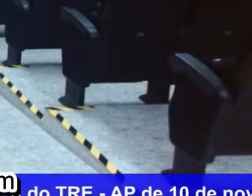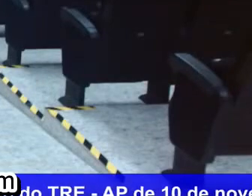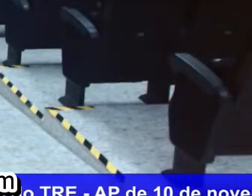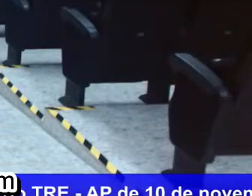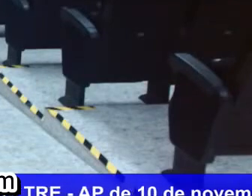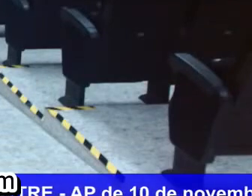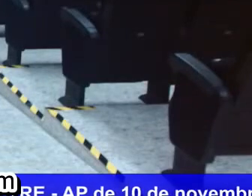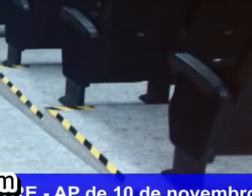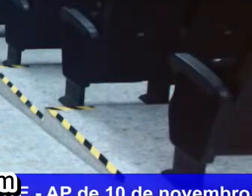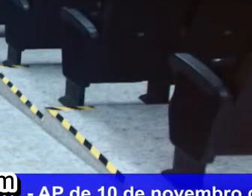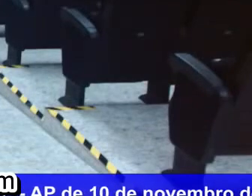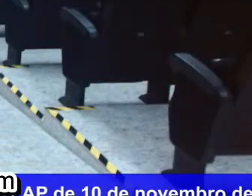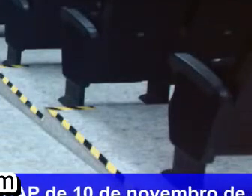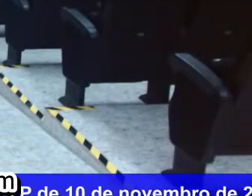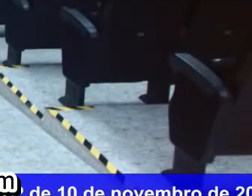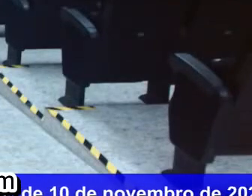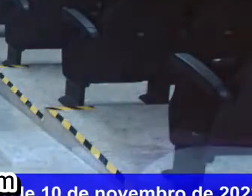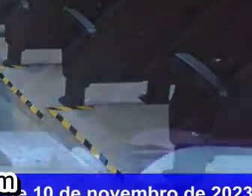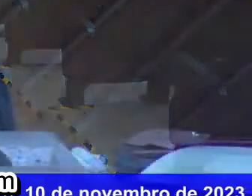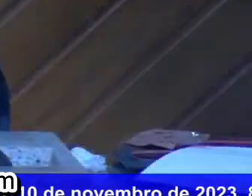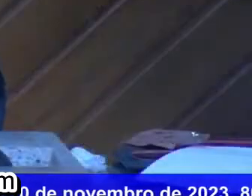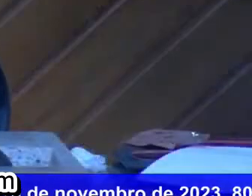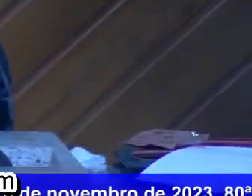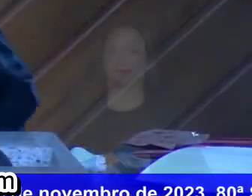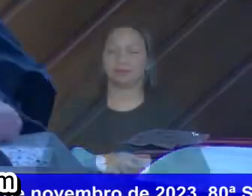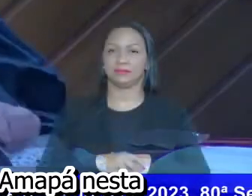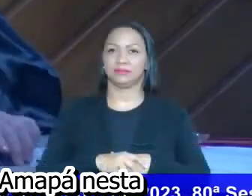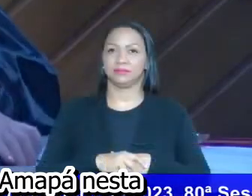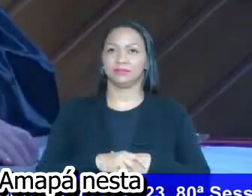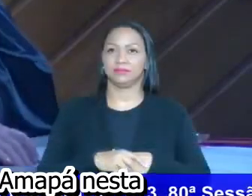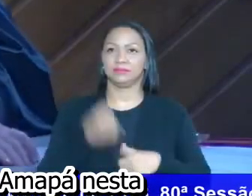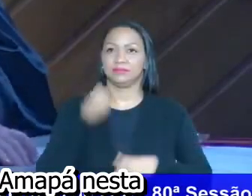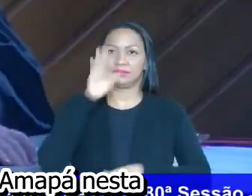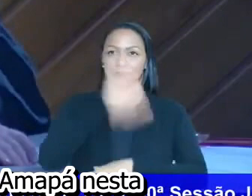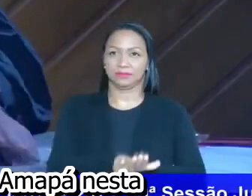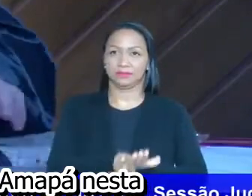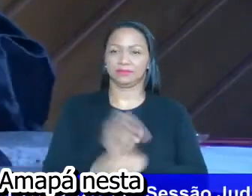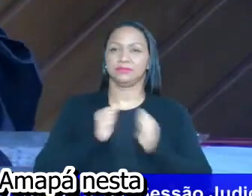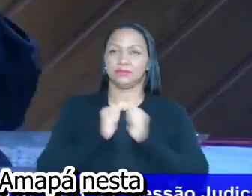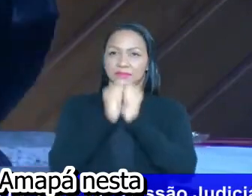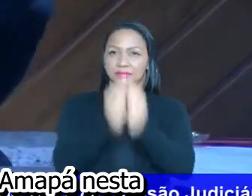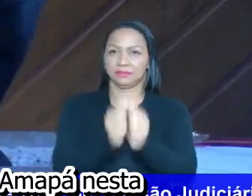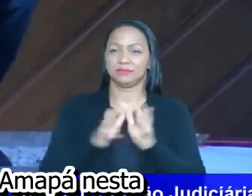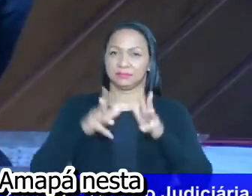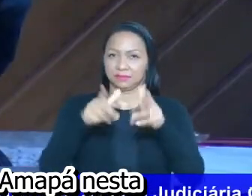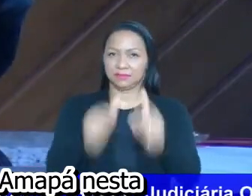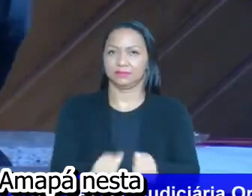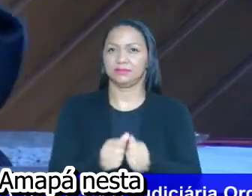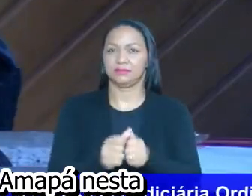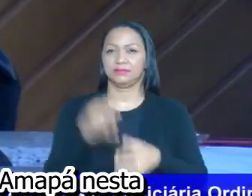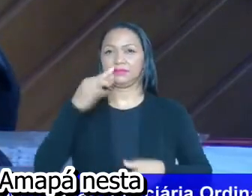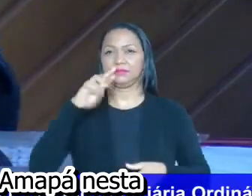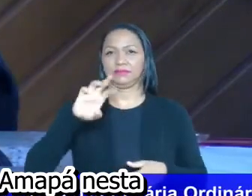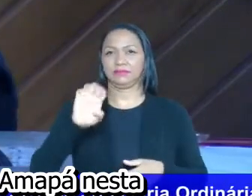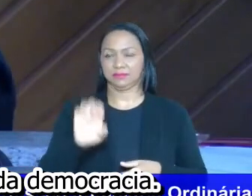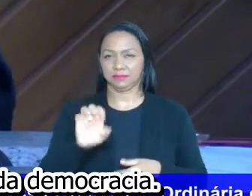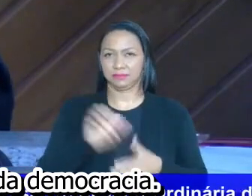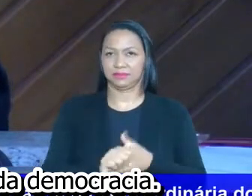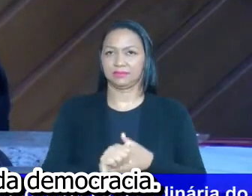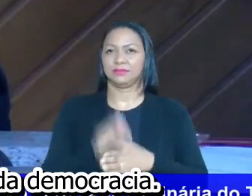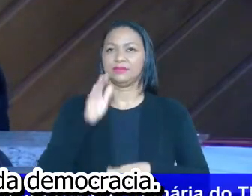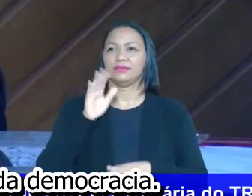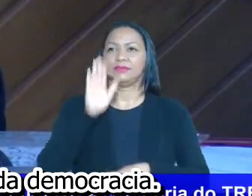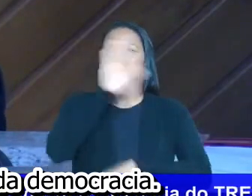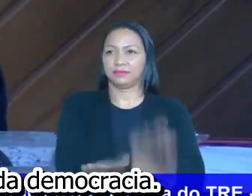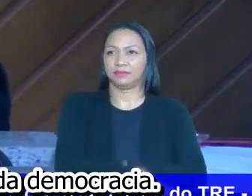Recording in progress. Boa tarde a todos que nos acompanham em mais um julgamento do Tribunal Regional Eleitoral do Amapá, nesta tarde de